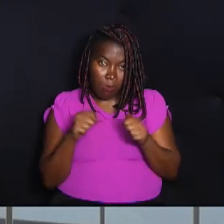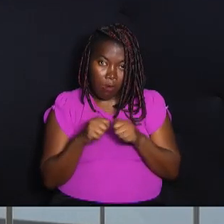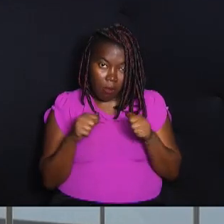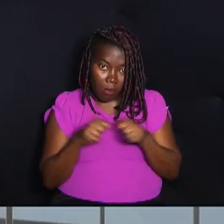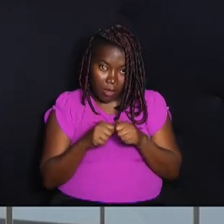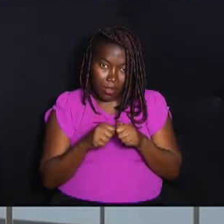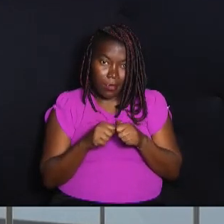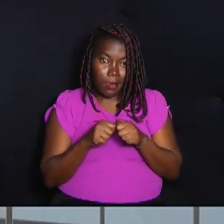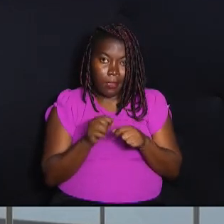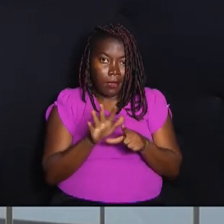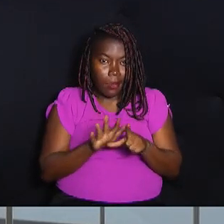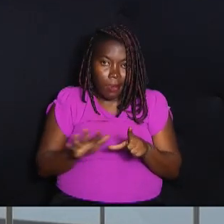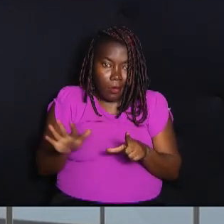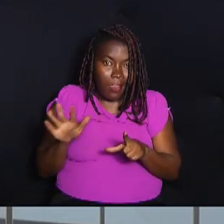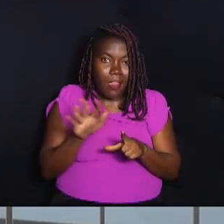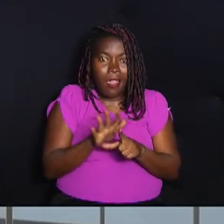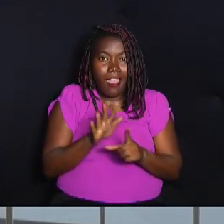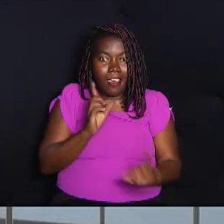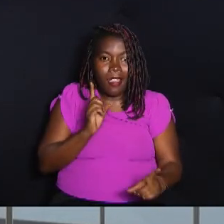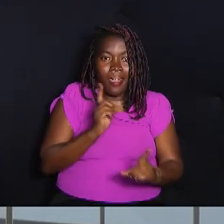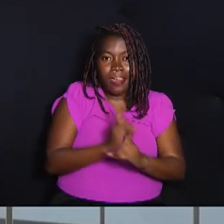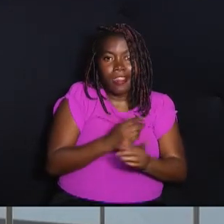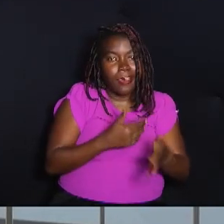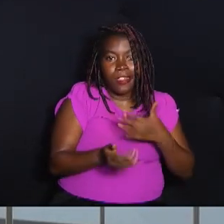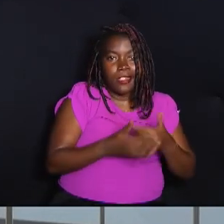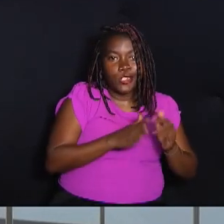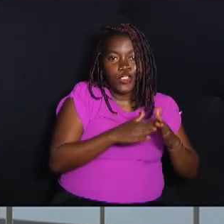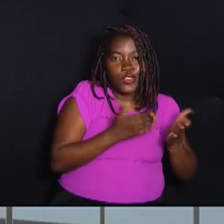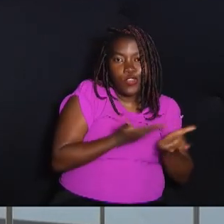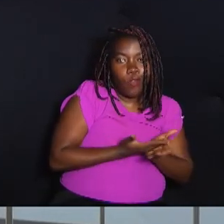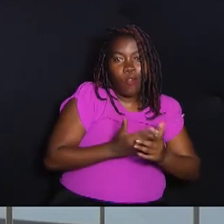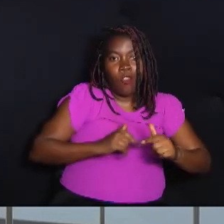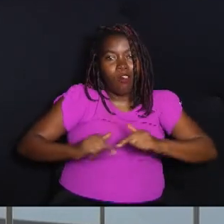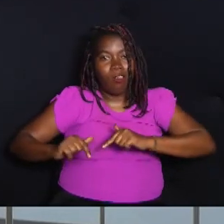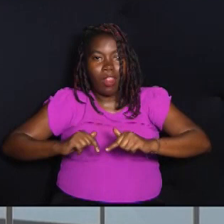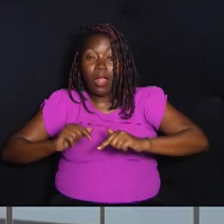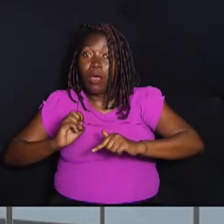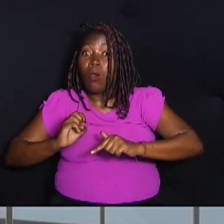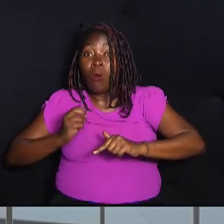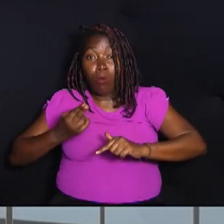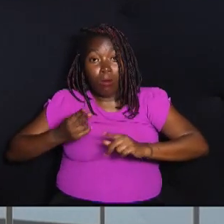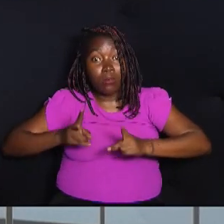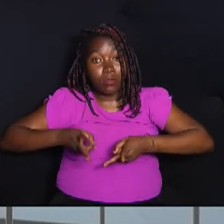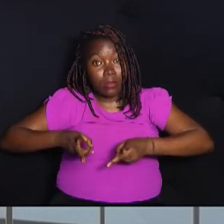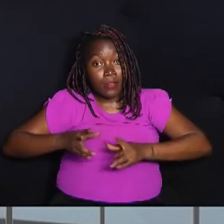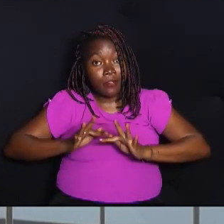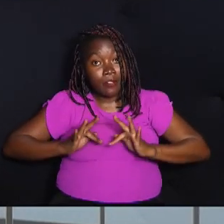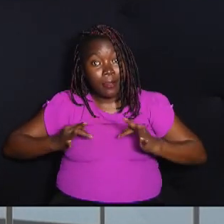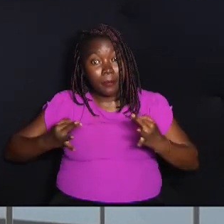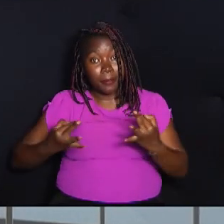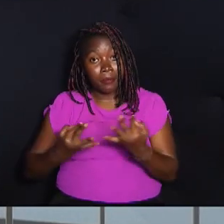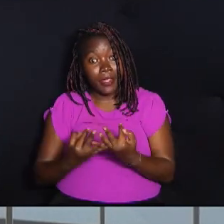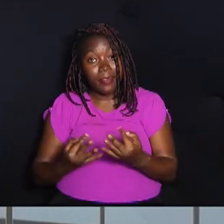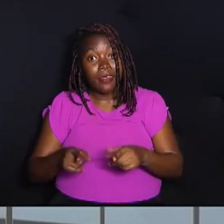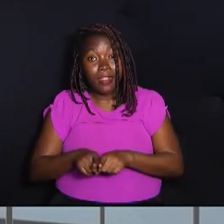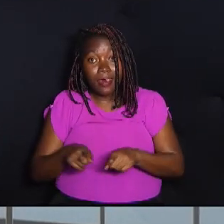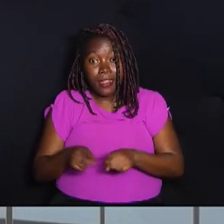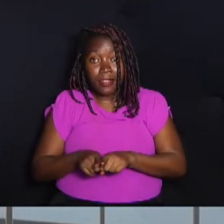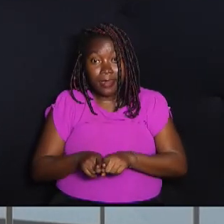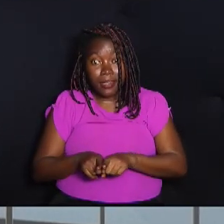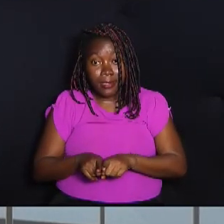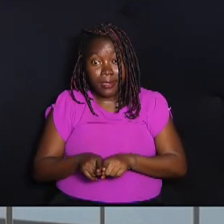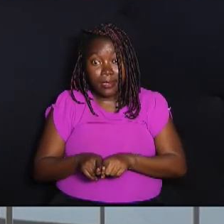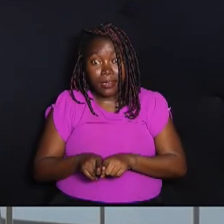no ambiente onde ela se encontra, seja na escola, no trabalho ou até mesmo em família, e